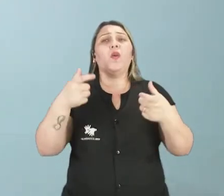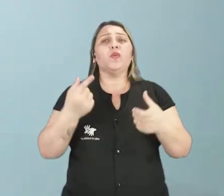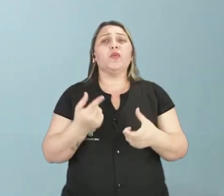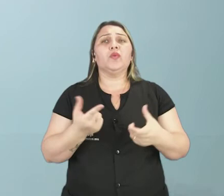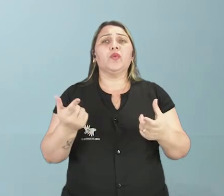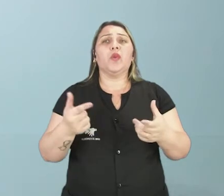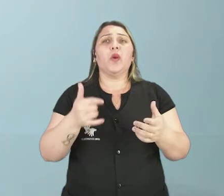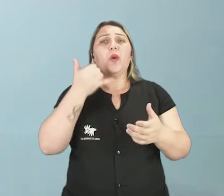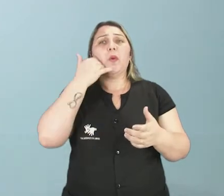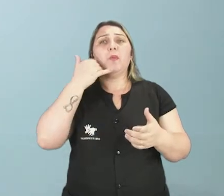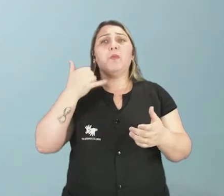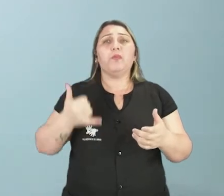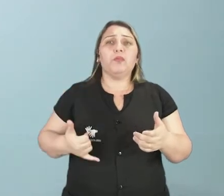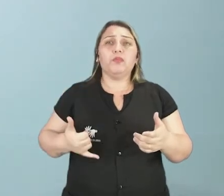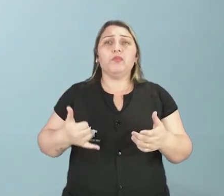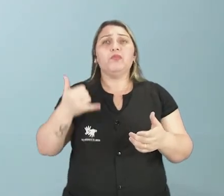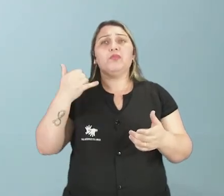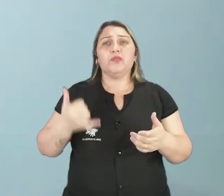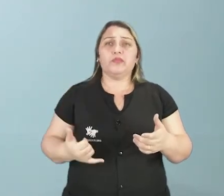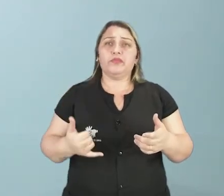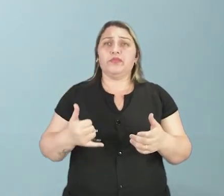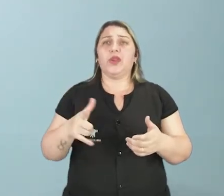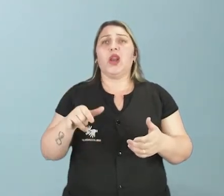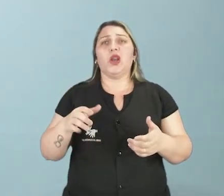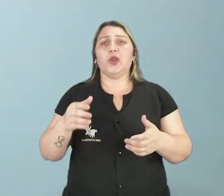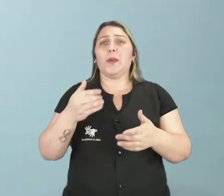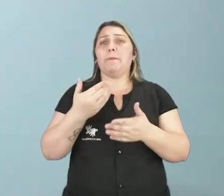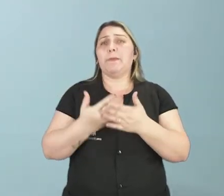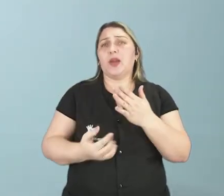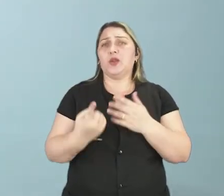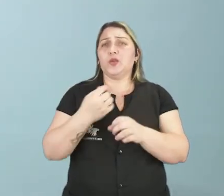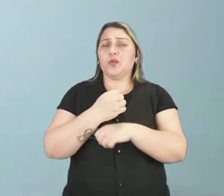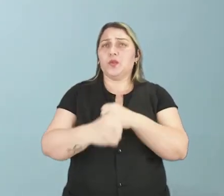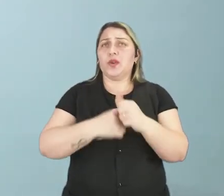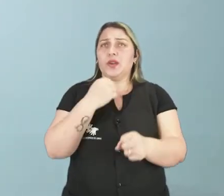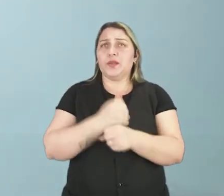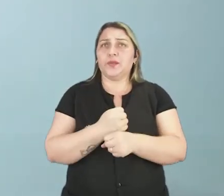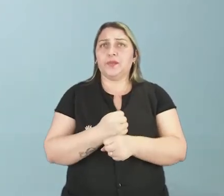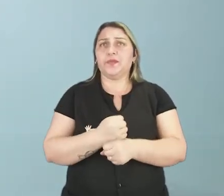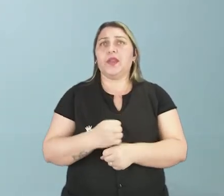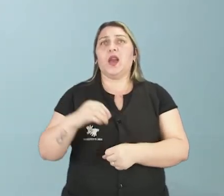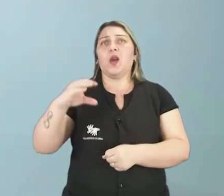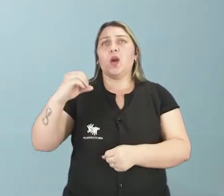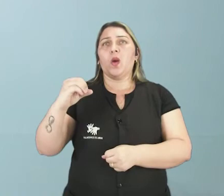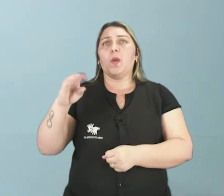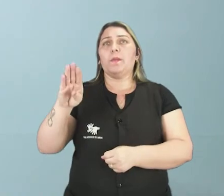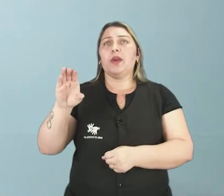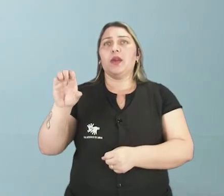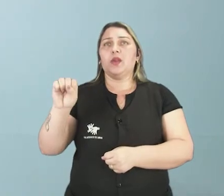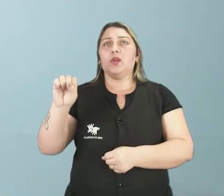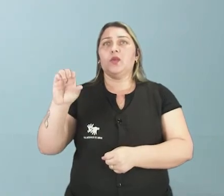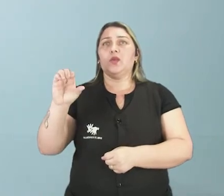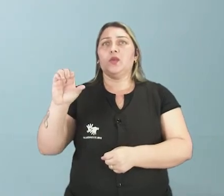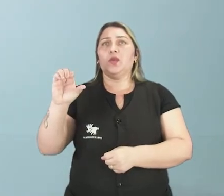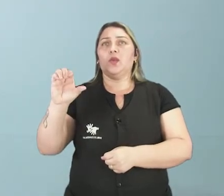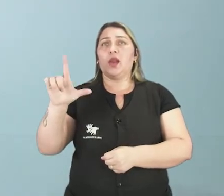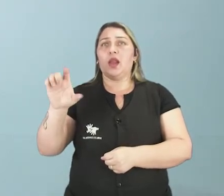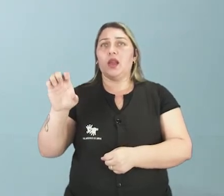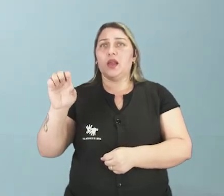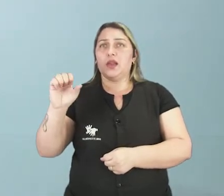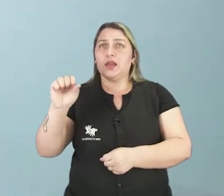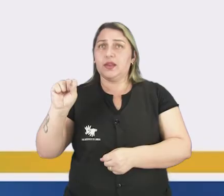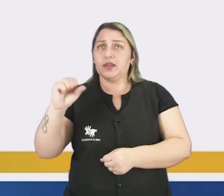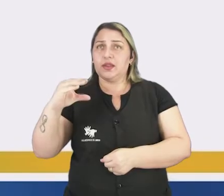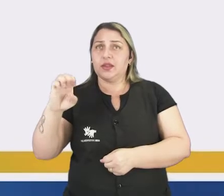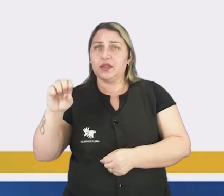indo esse produto final, vira lixo em menos de um ano, tudo bem? E a obsolescência perceptiva ela é